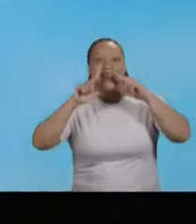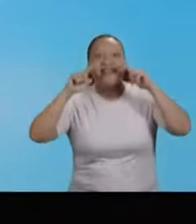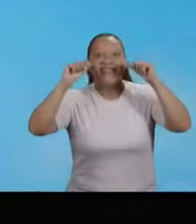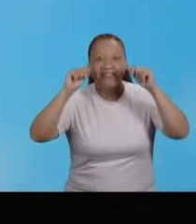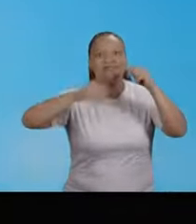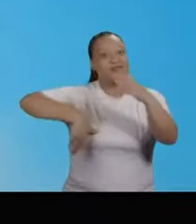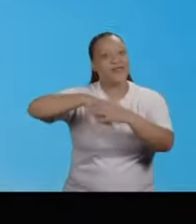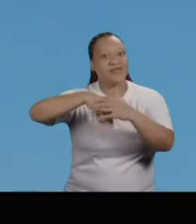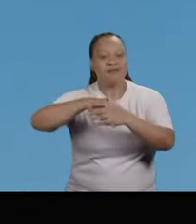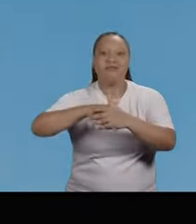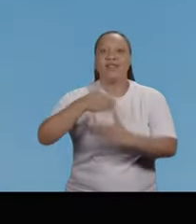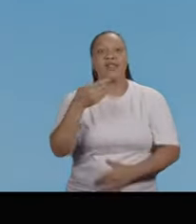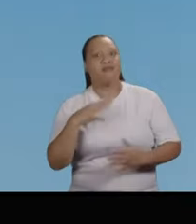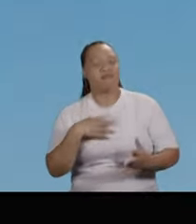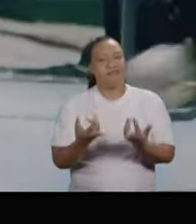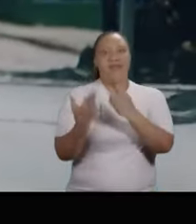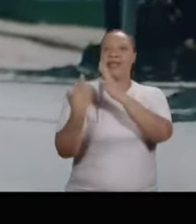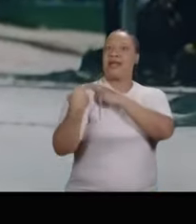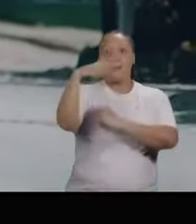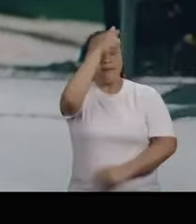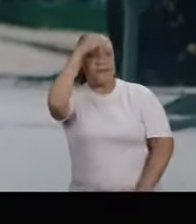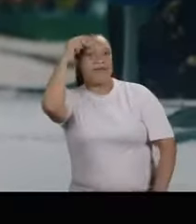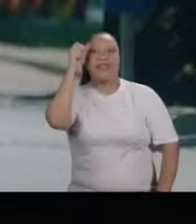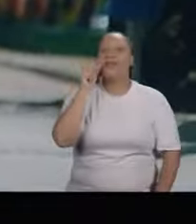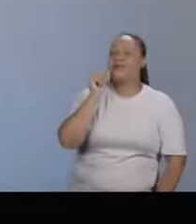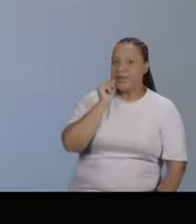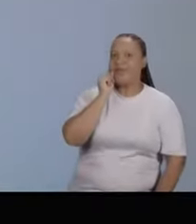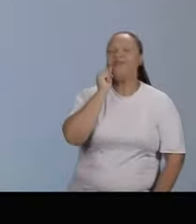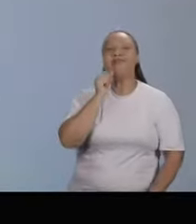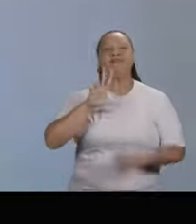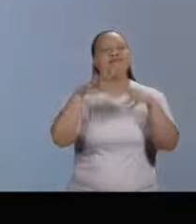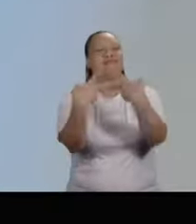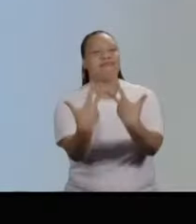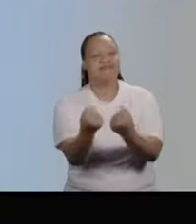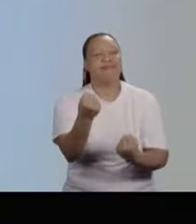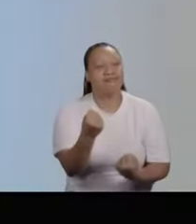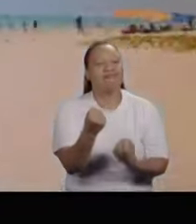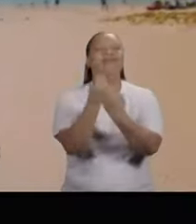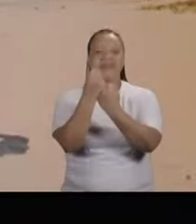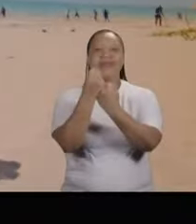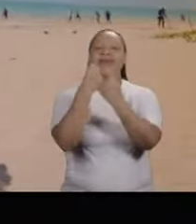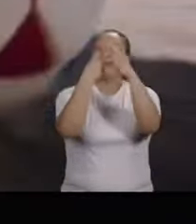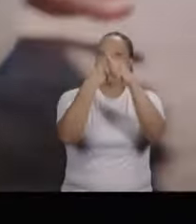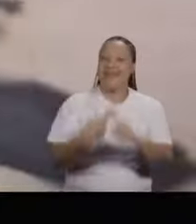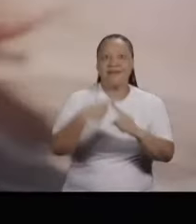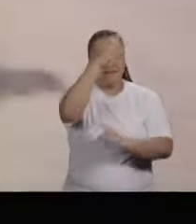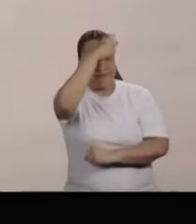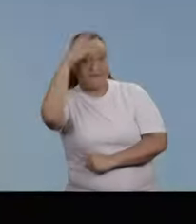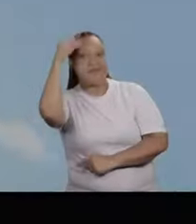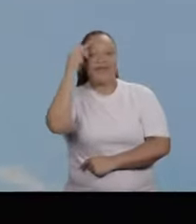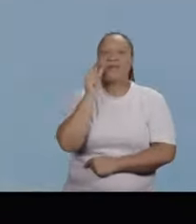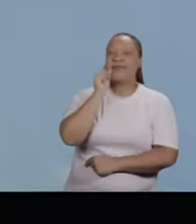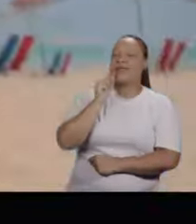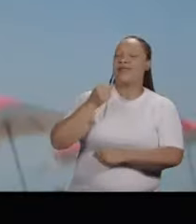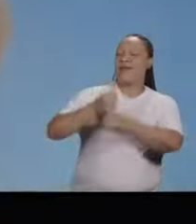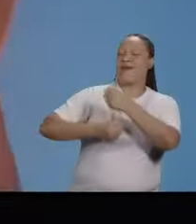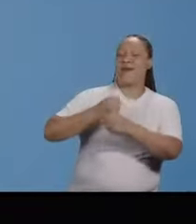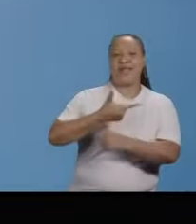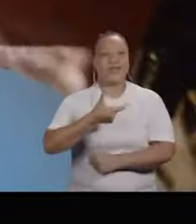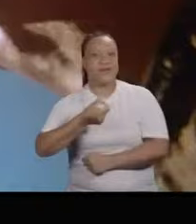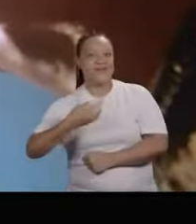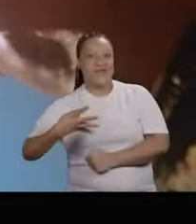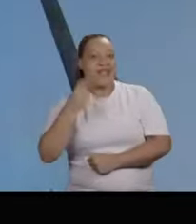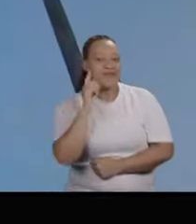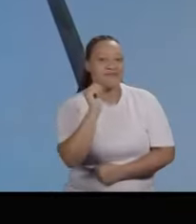temporada. A Federação Alagoana de Futebol passou a bola para a Prefeitura de Maceió, que vestiu a camisa e entrou em campo para apoiar o Campeonato Alagoano É